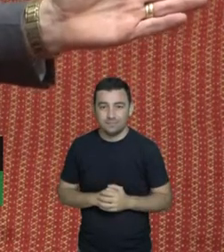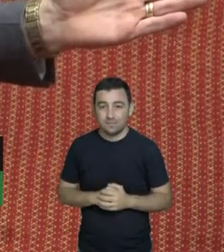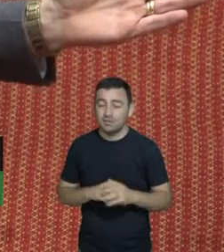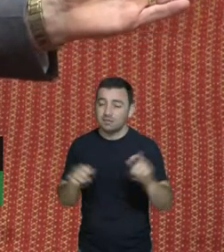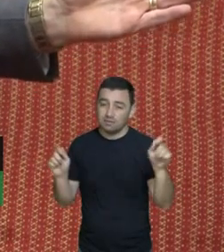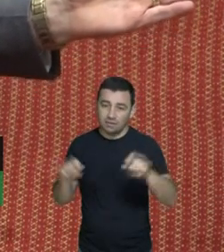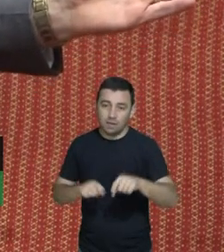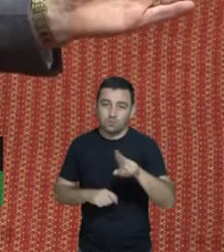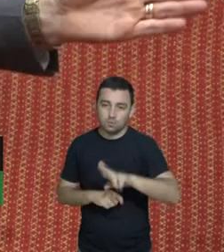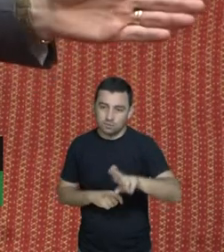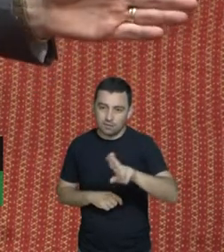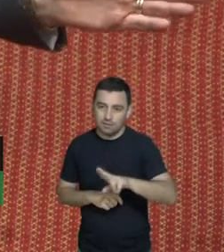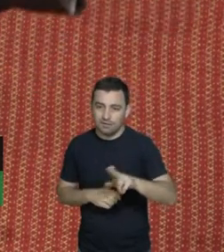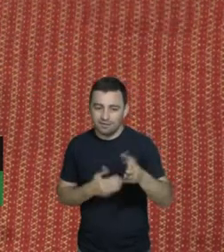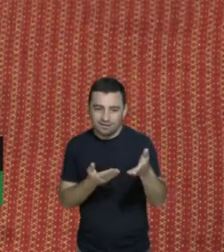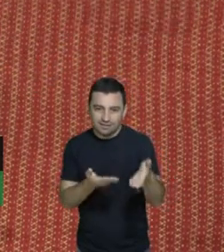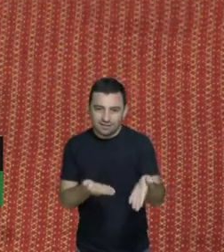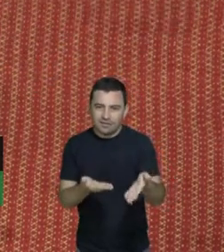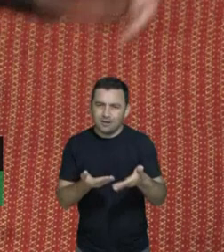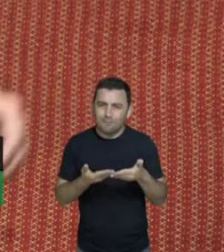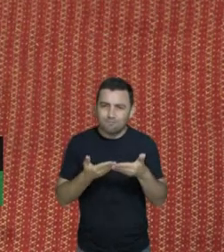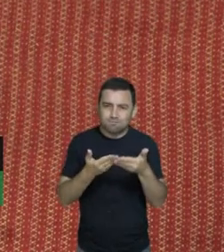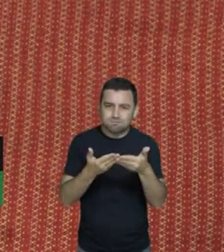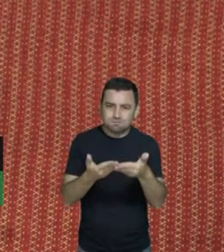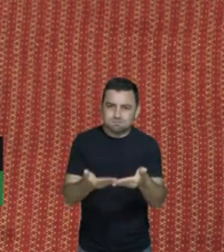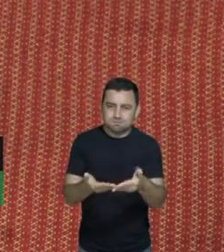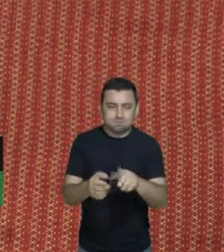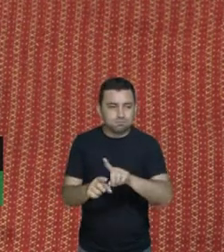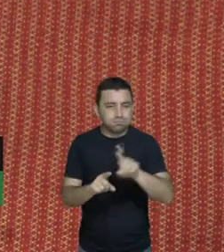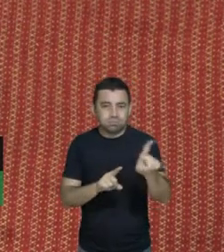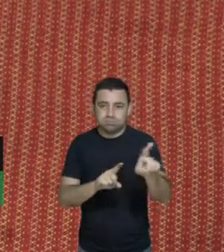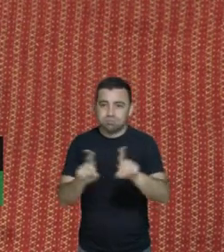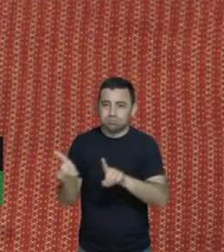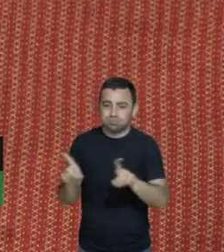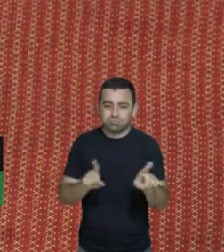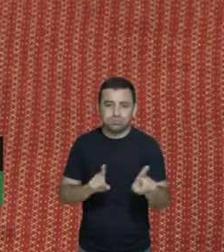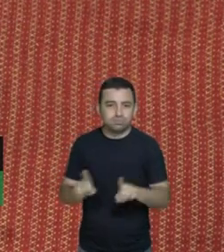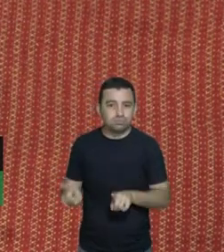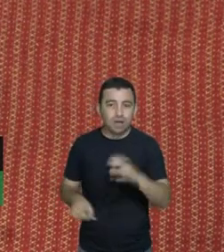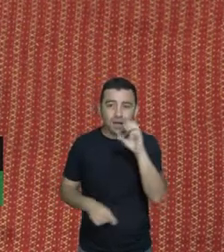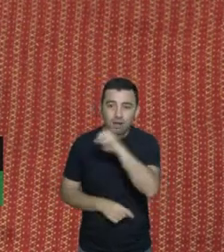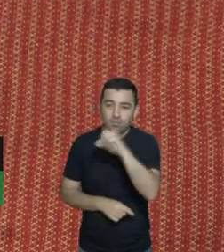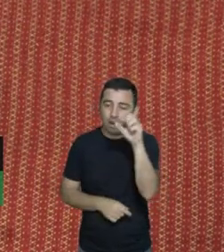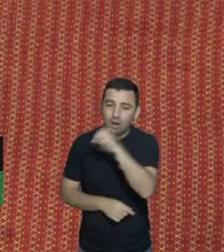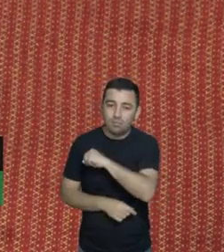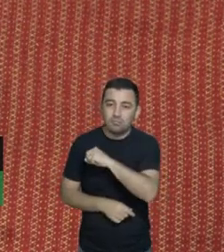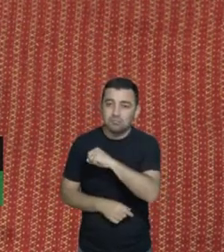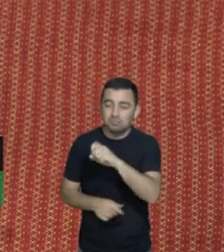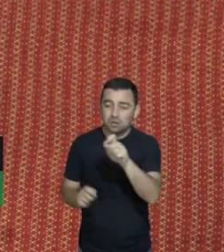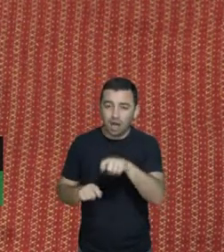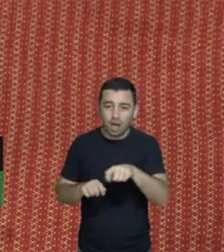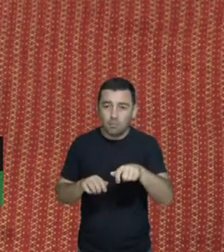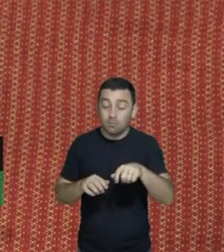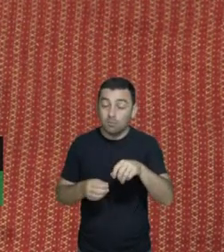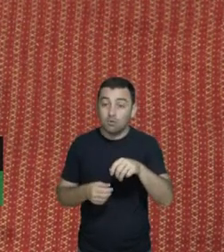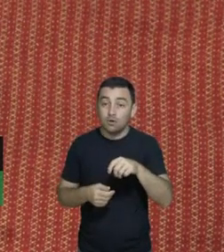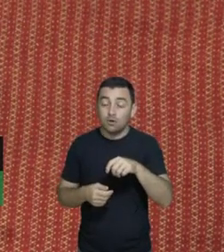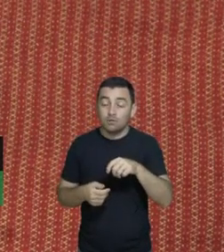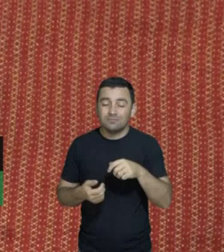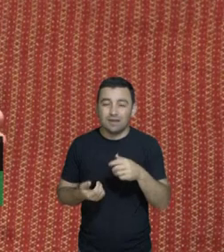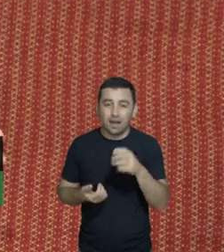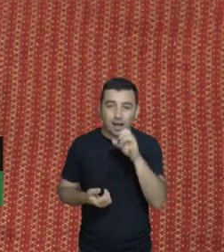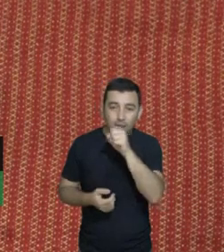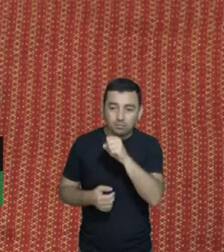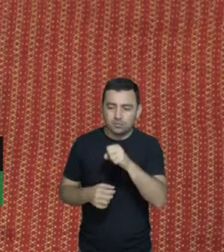ter a oportunidade de ter aí um transporte indo para cá, outro para lá, oportunizando o movimento, oportunizando as pessoas ir com